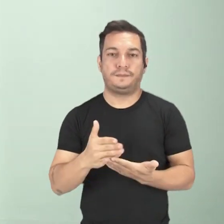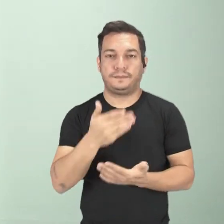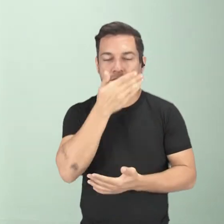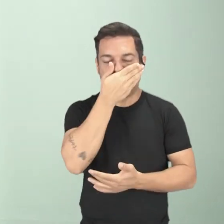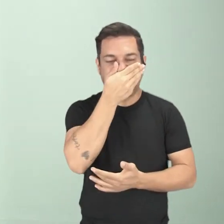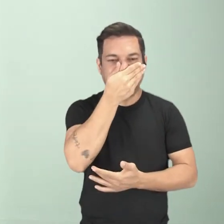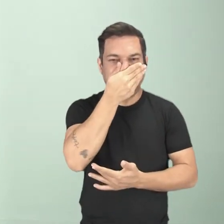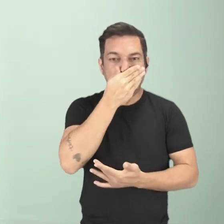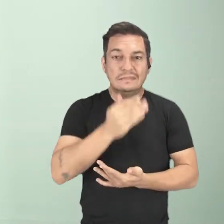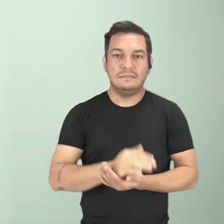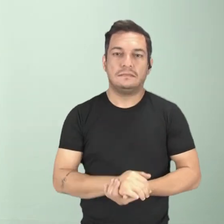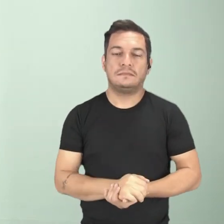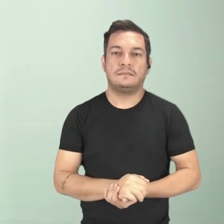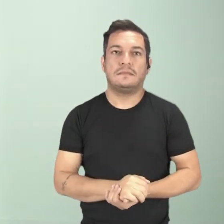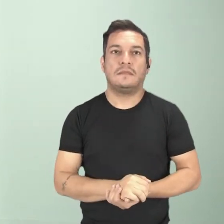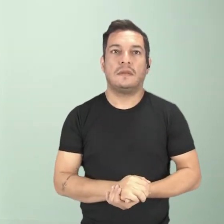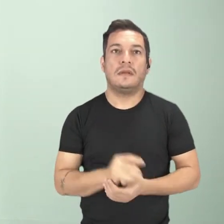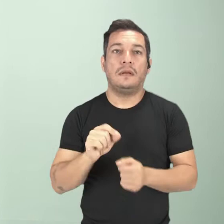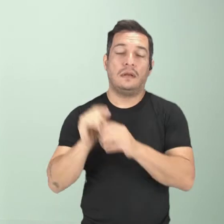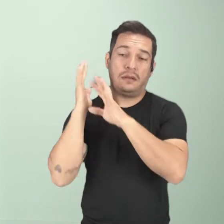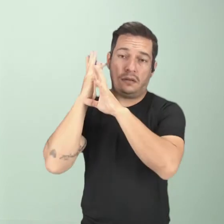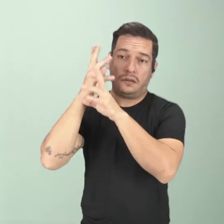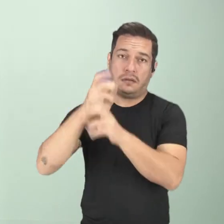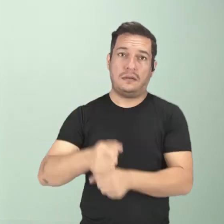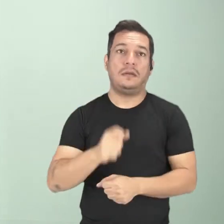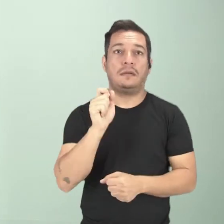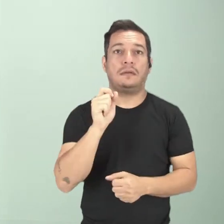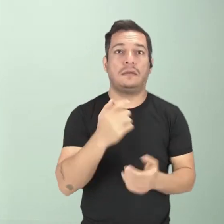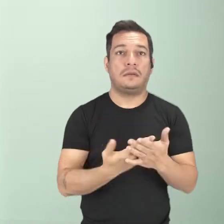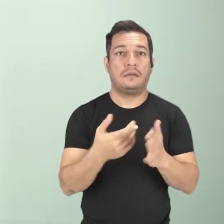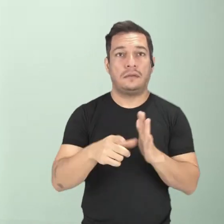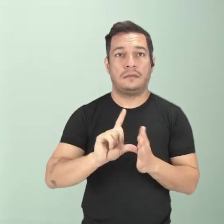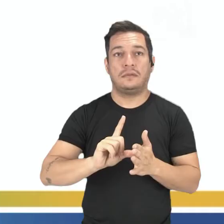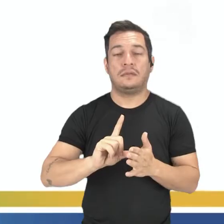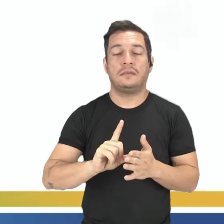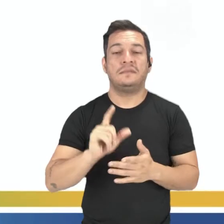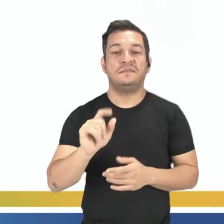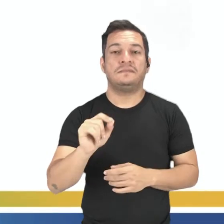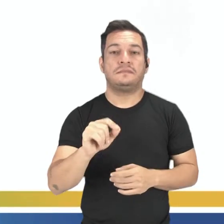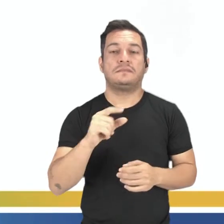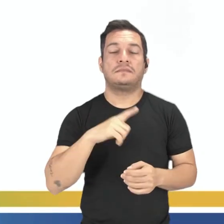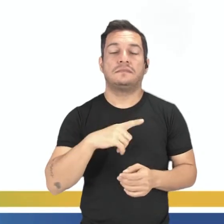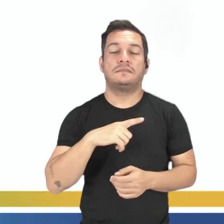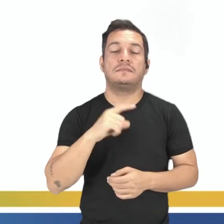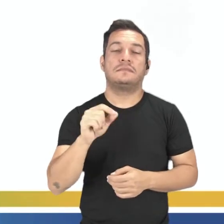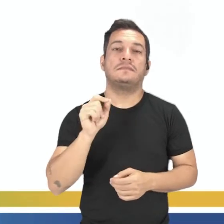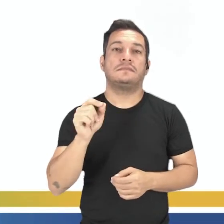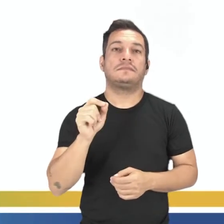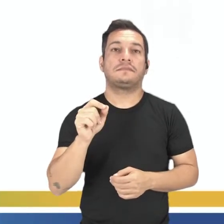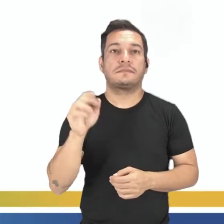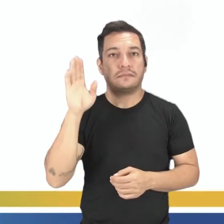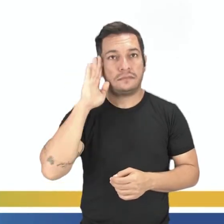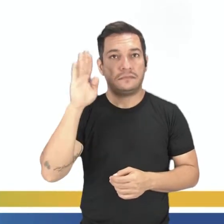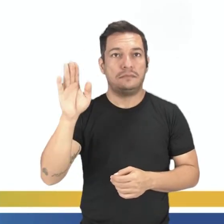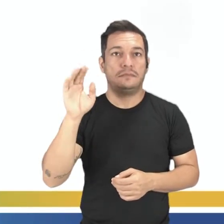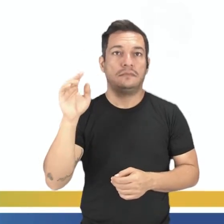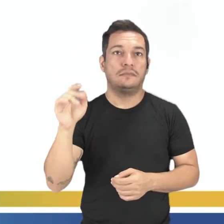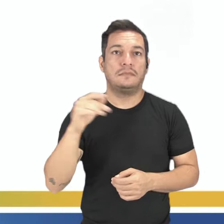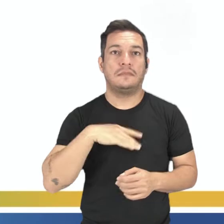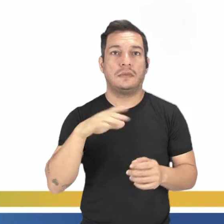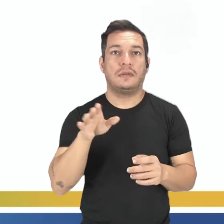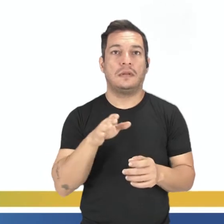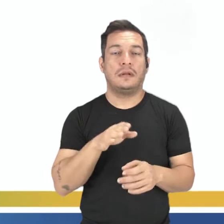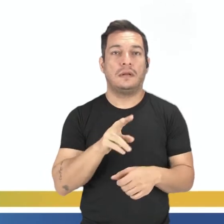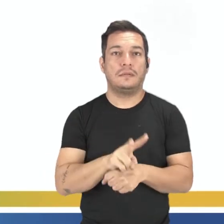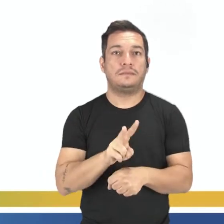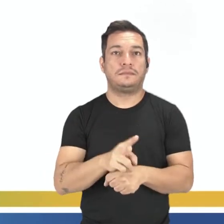começar. Então, recapitulando rapidamente aí nossa aula anterior, na nossa aula anterior foi abordado o princípio da conservação da